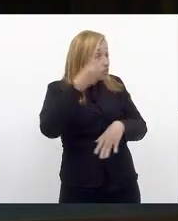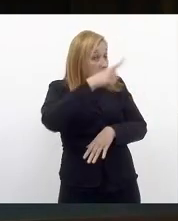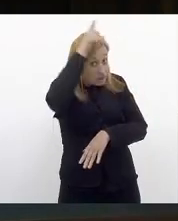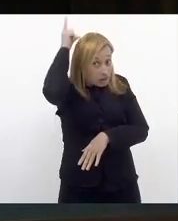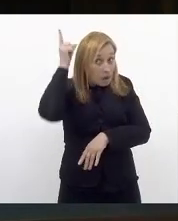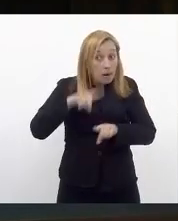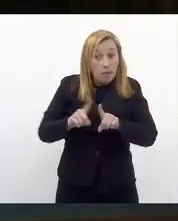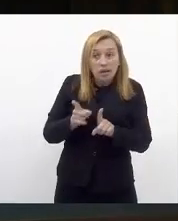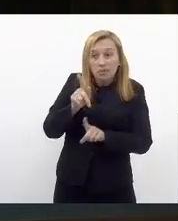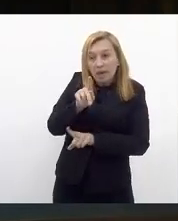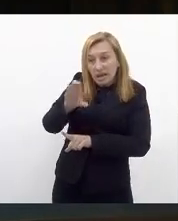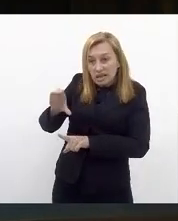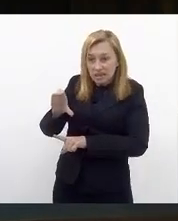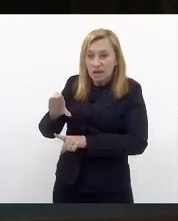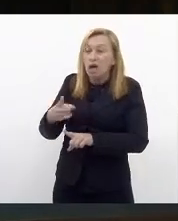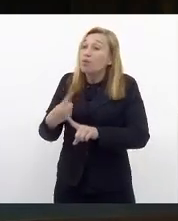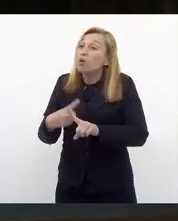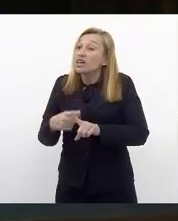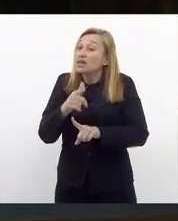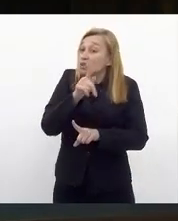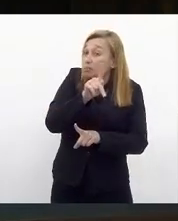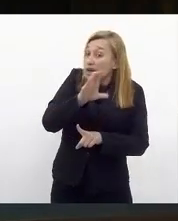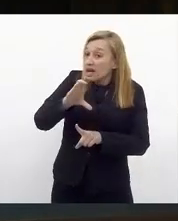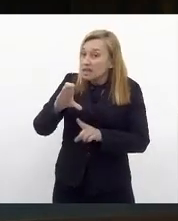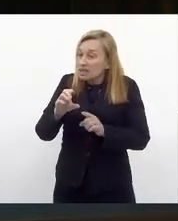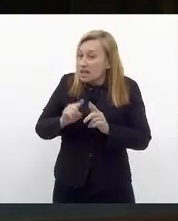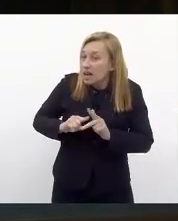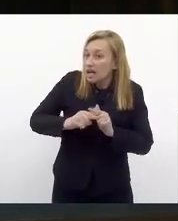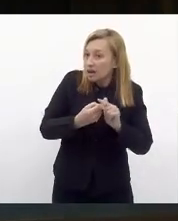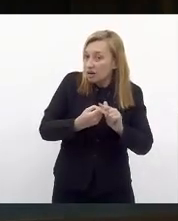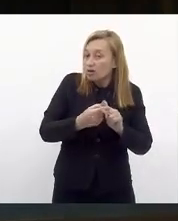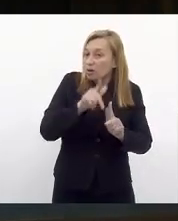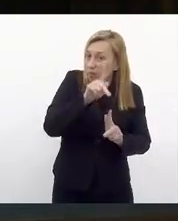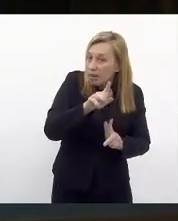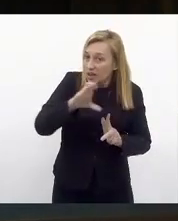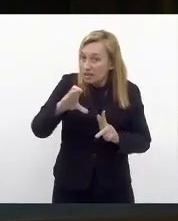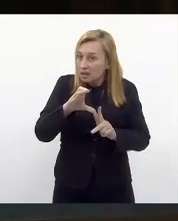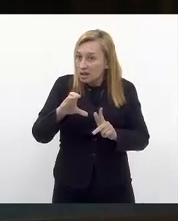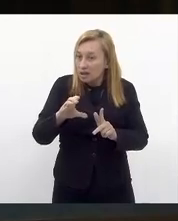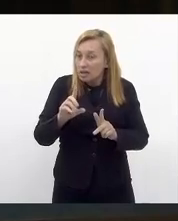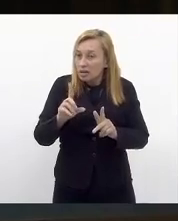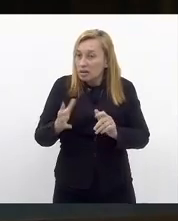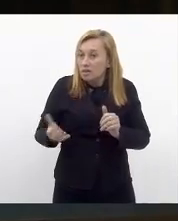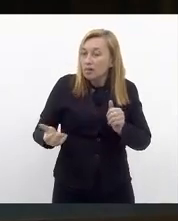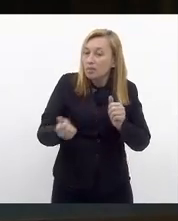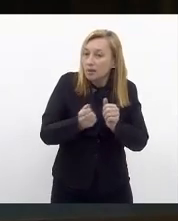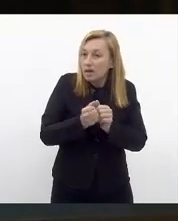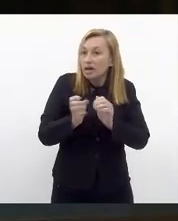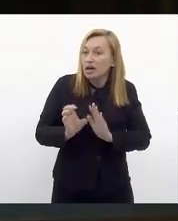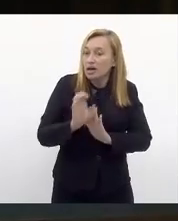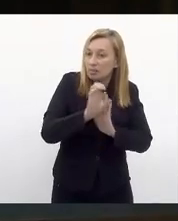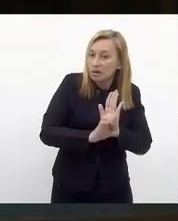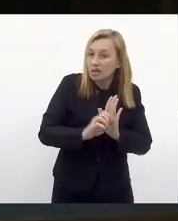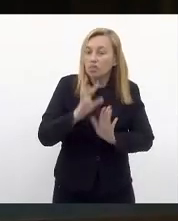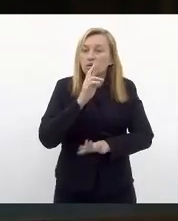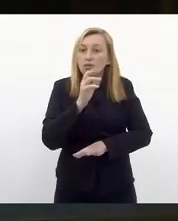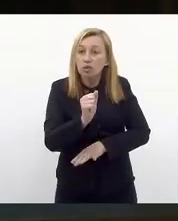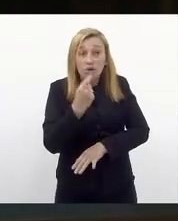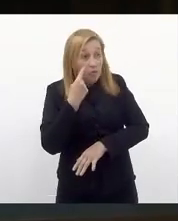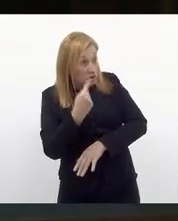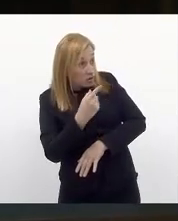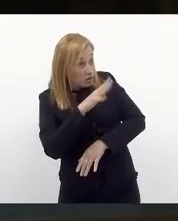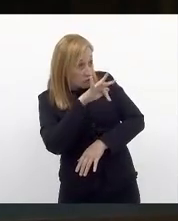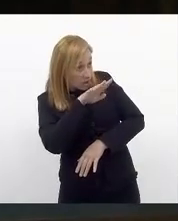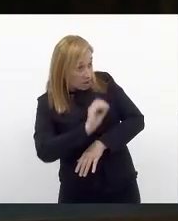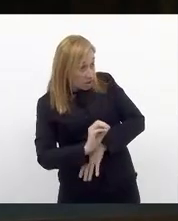mas não pele ser o que oferecer em regulamento no pele você plano pegar a emenda que tá doendo muito e tentar viu Fernanda